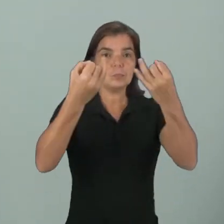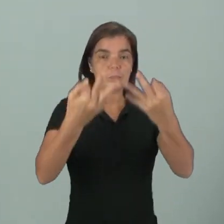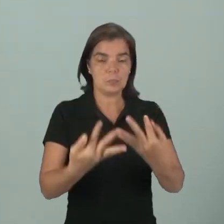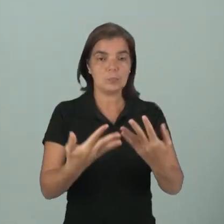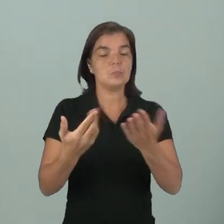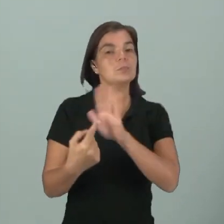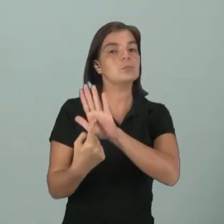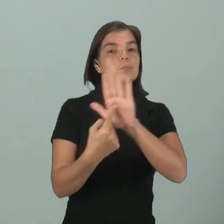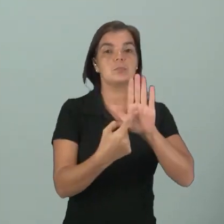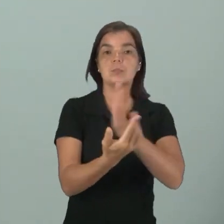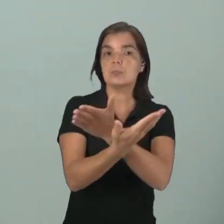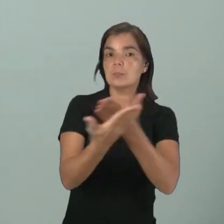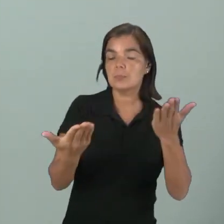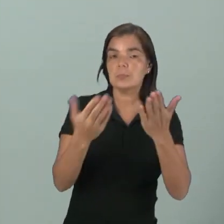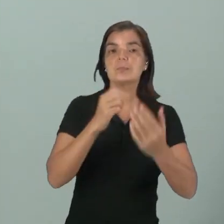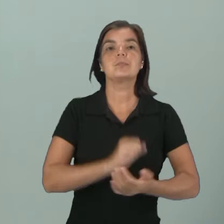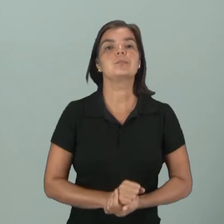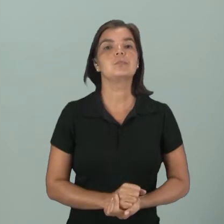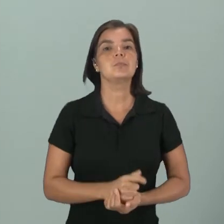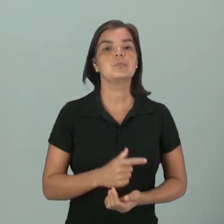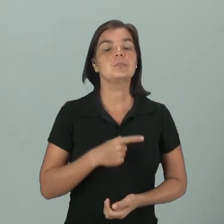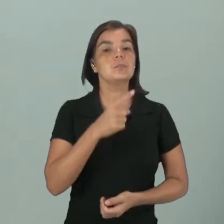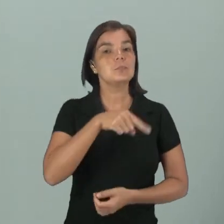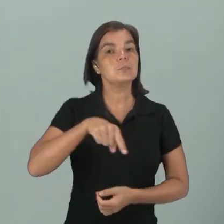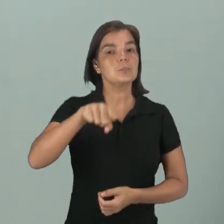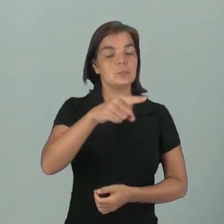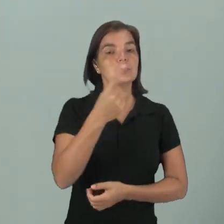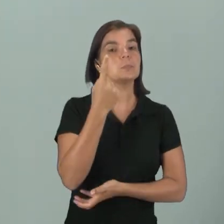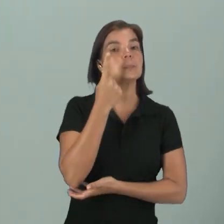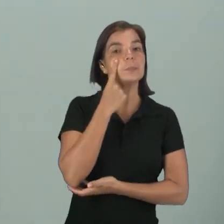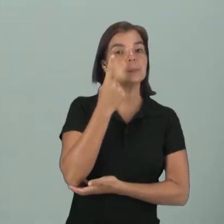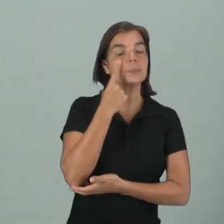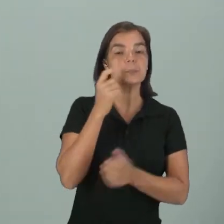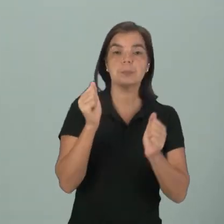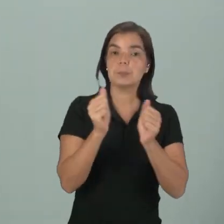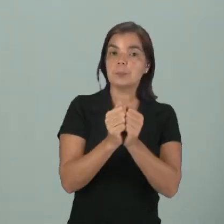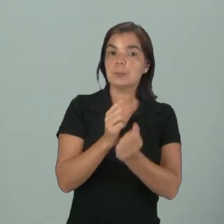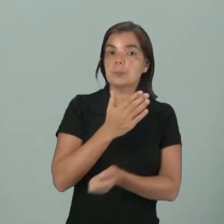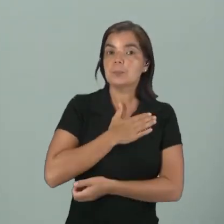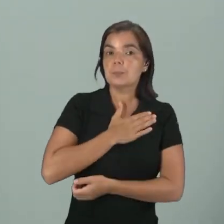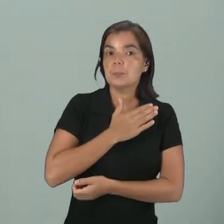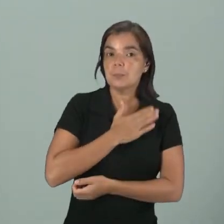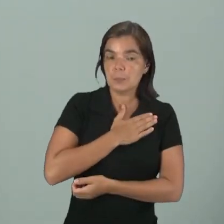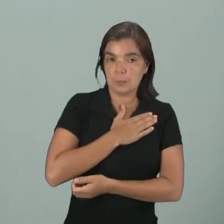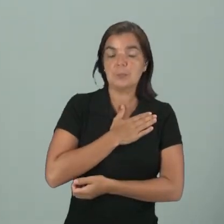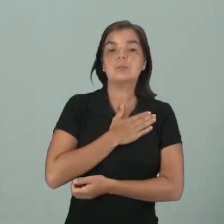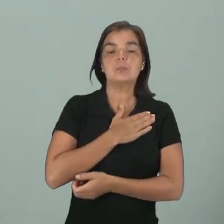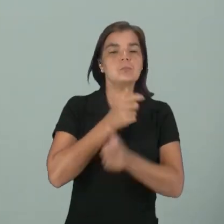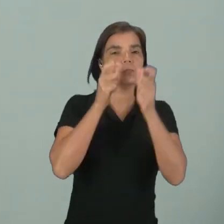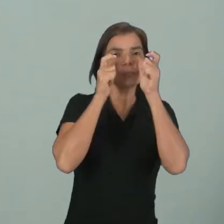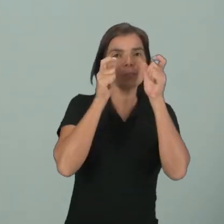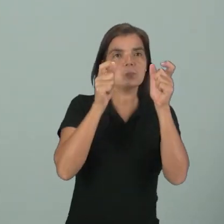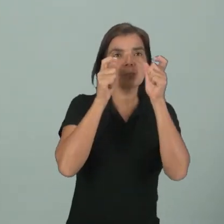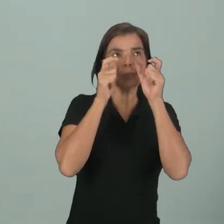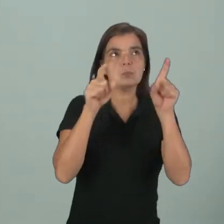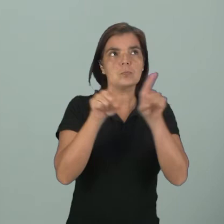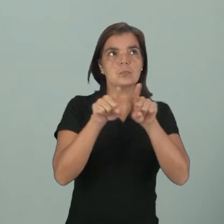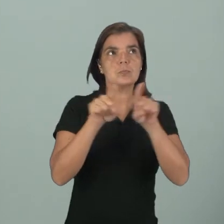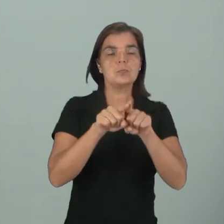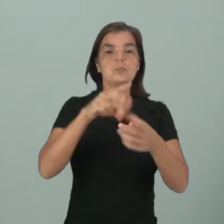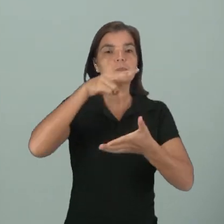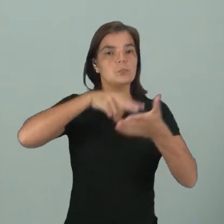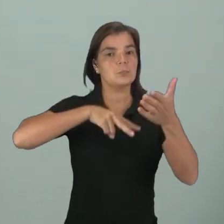foram apresentadas a vocês, eu quero que você acompanhe junto comigo, de maneira bastante atenciosa,